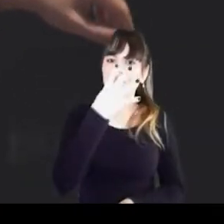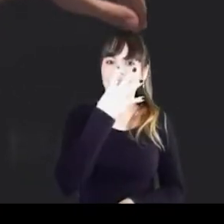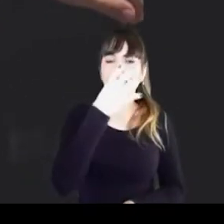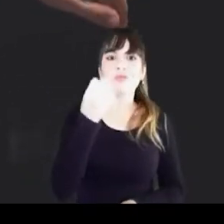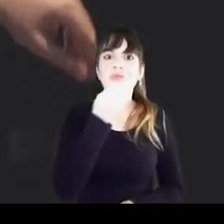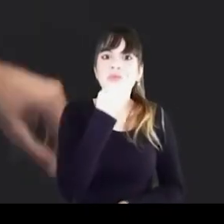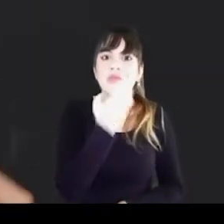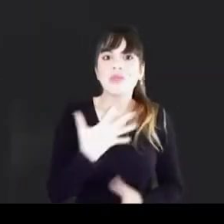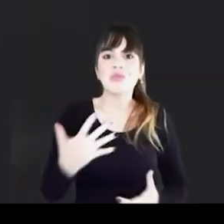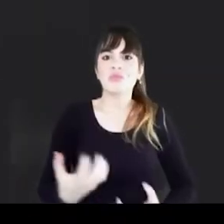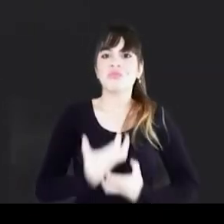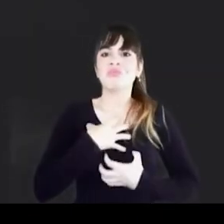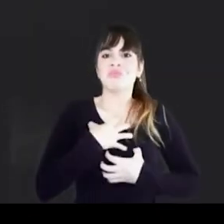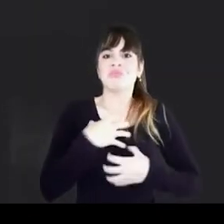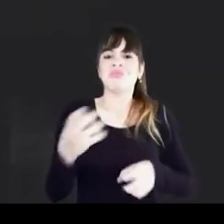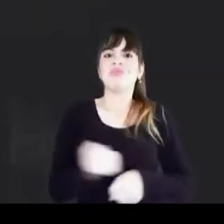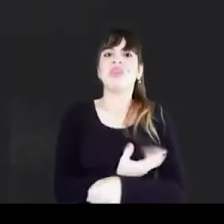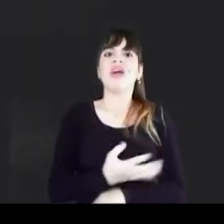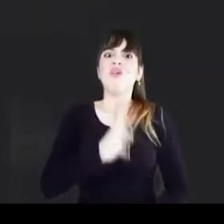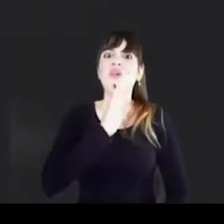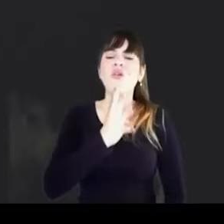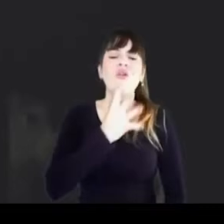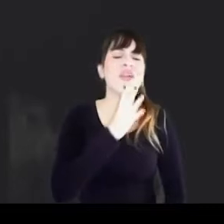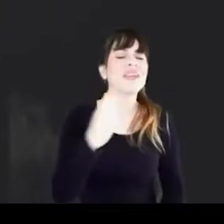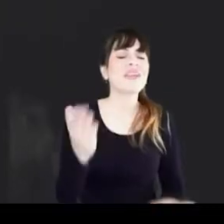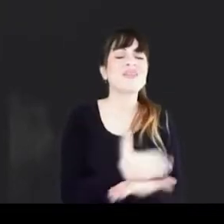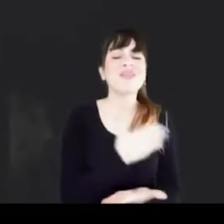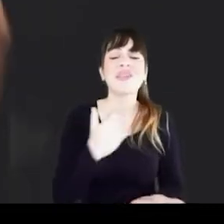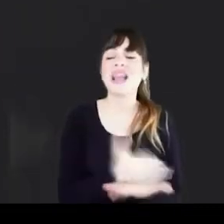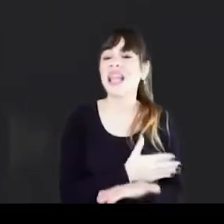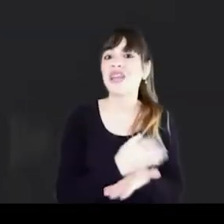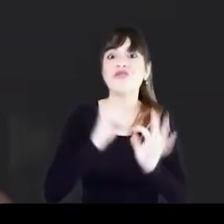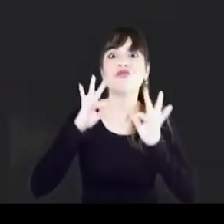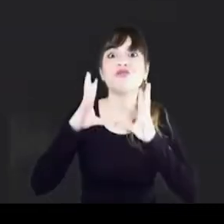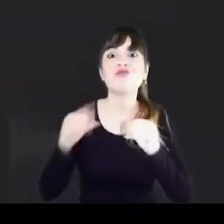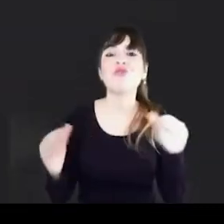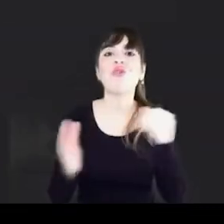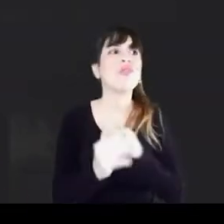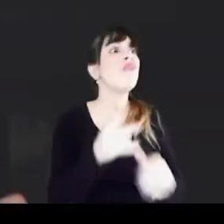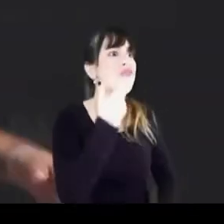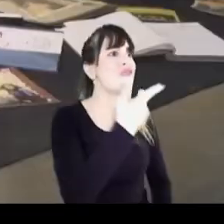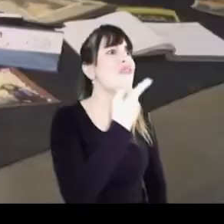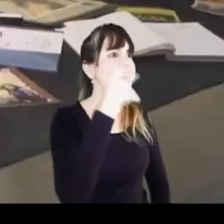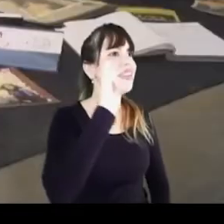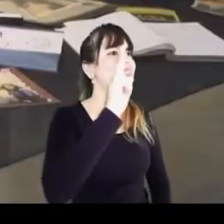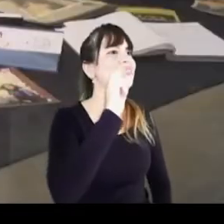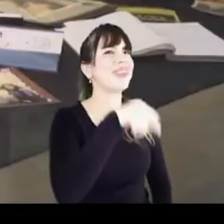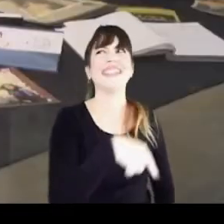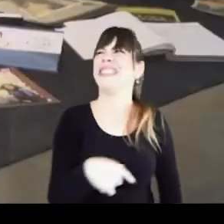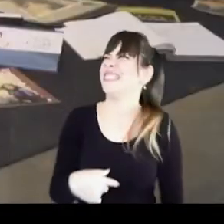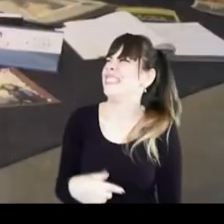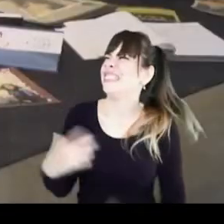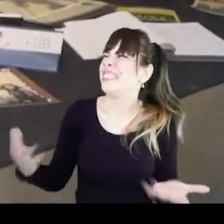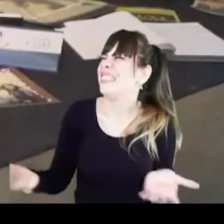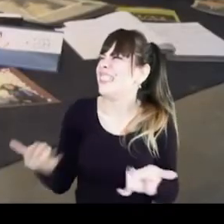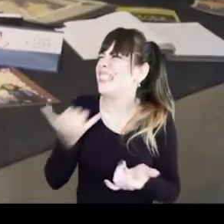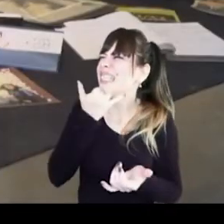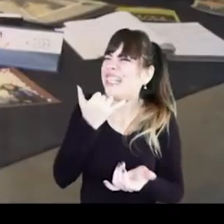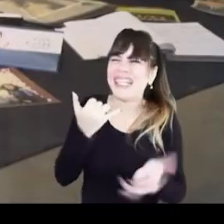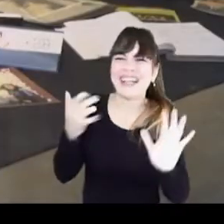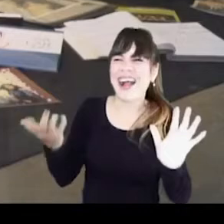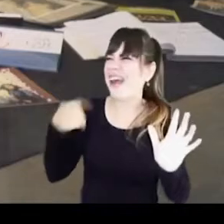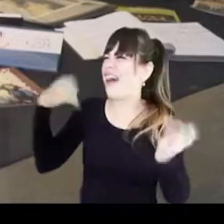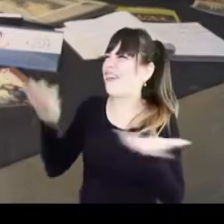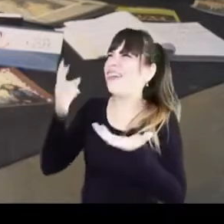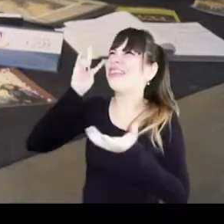Macabéias. De Macabéias. Eu sei desse livro de cabo a rabo. Diz um pedacinho que tu lembra.